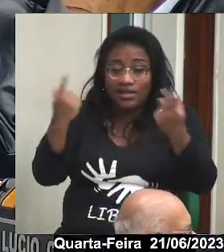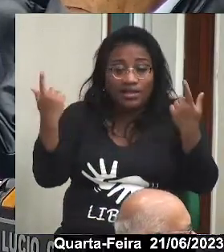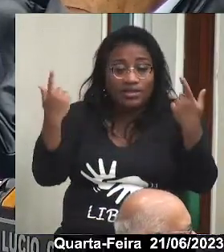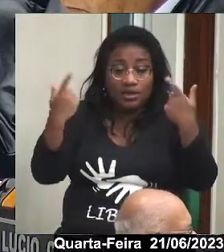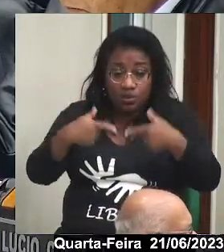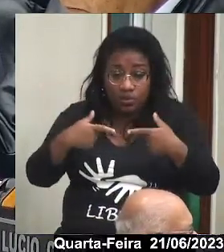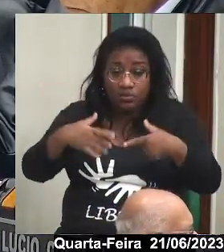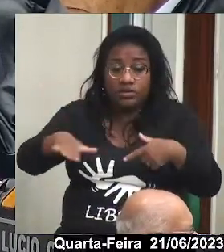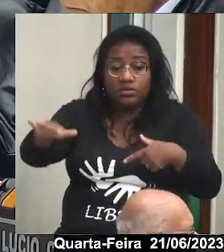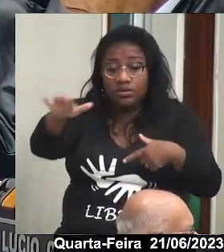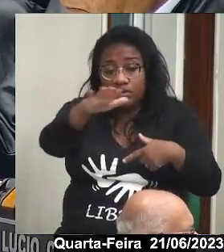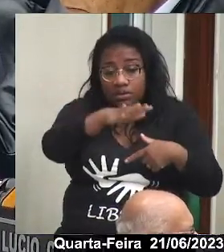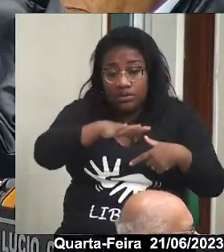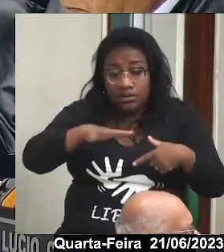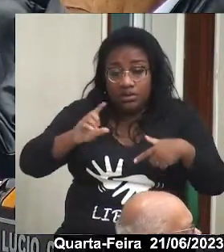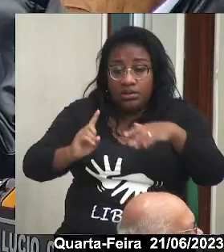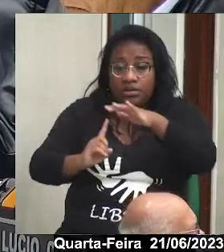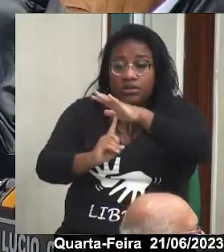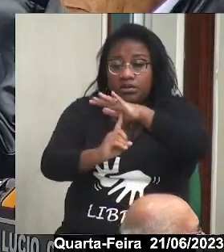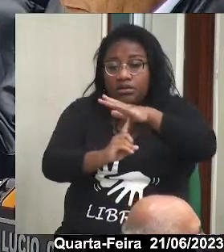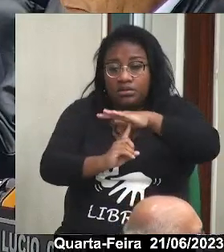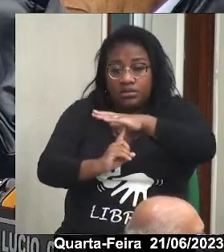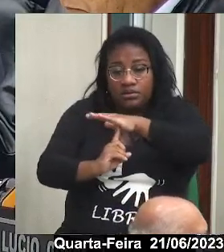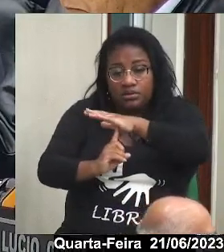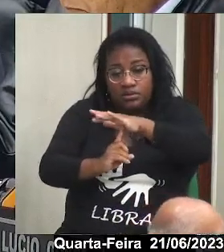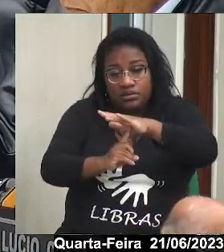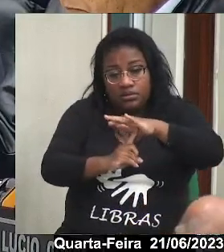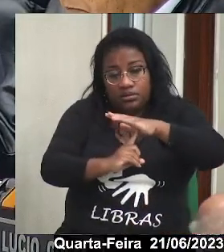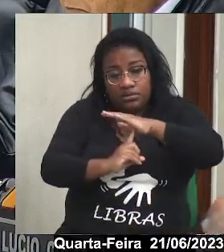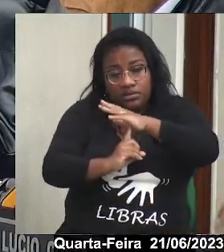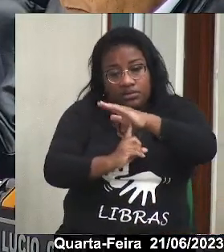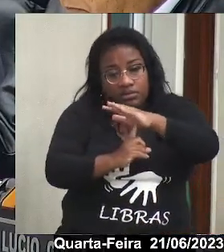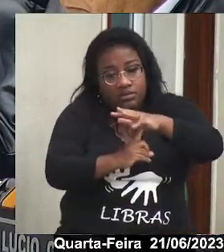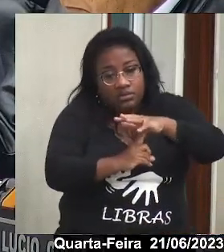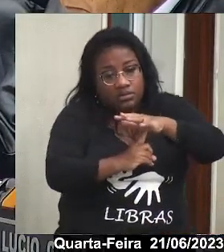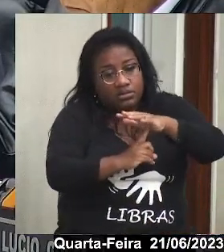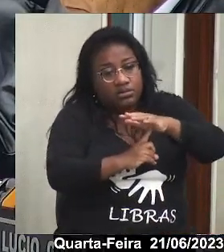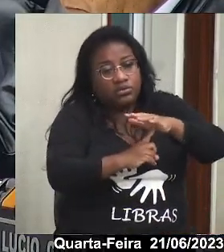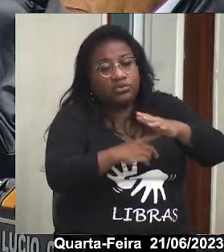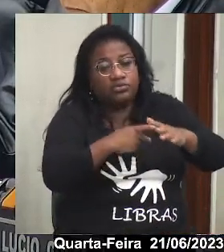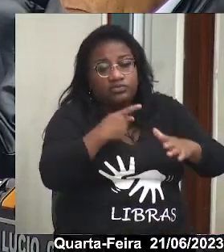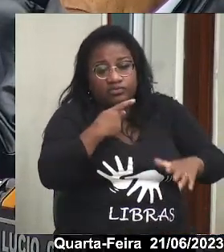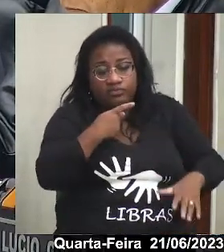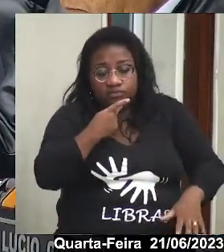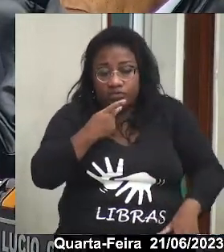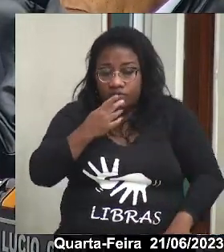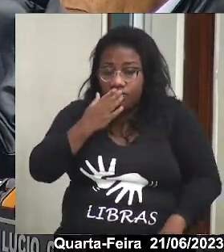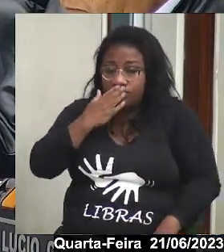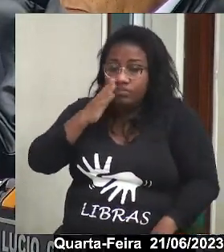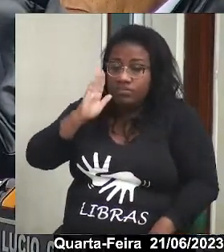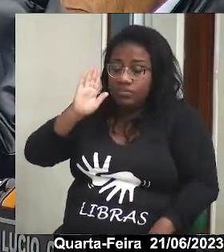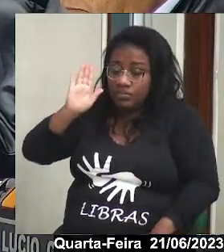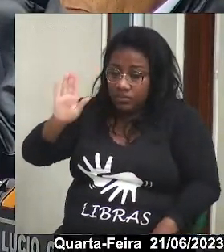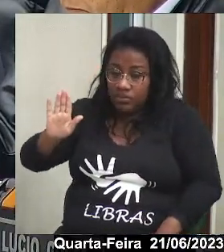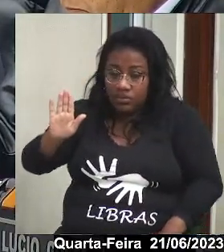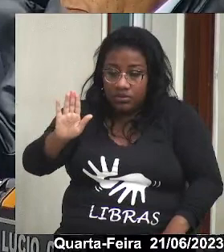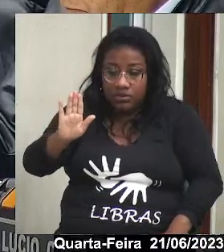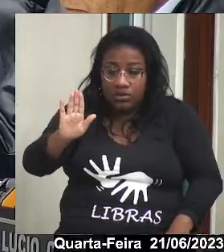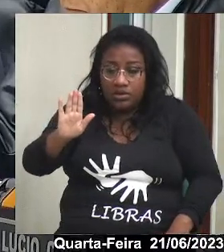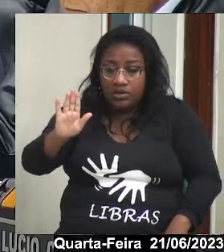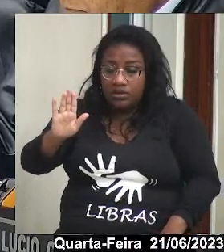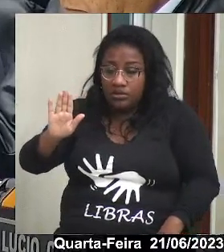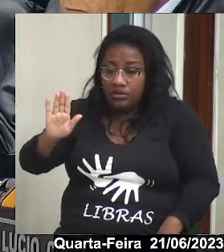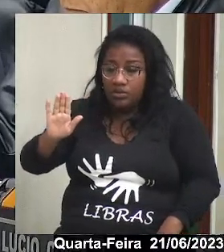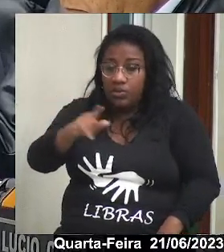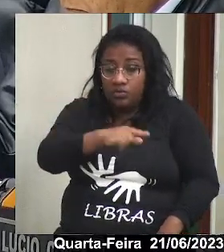seja contra vocês aqui, tá bom? Então, por mais uma vez, eu estou reafirmando a minha palavra e estou afirmando